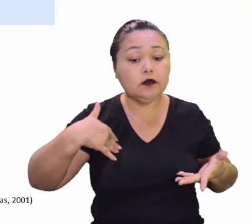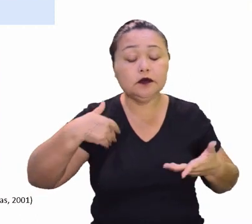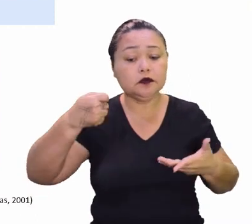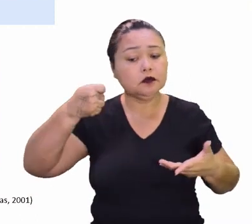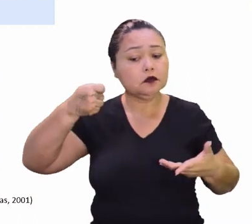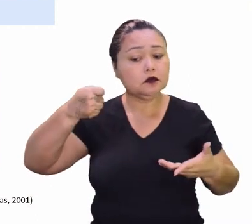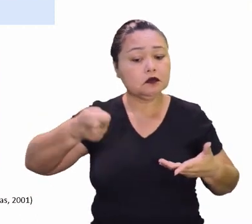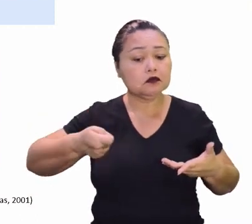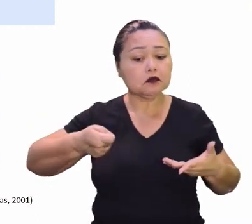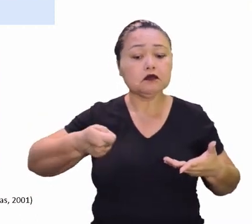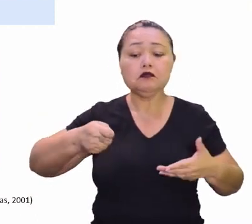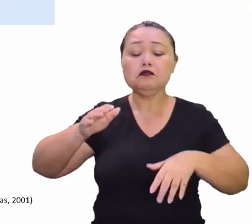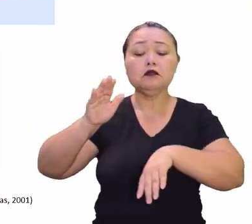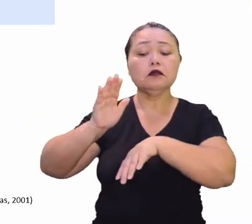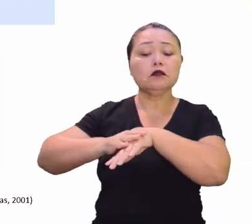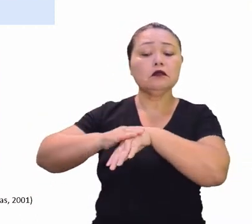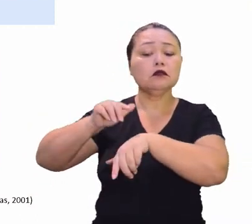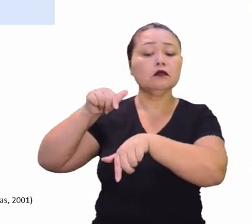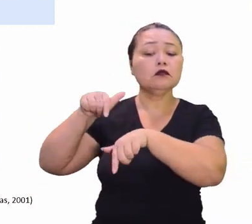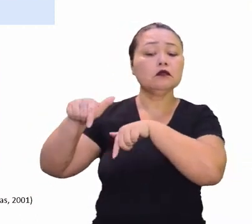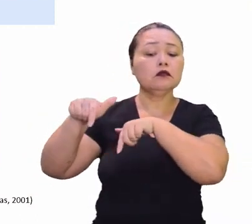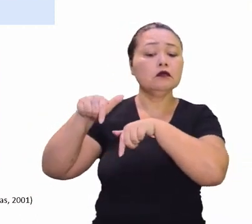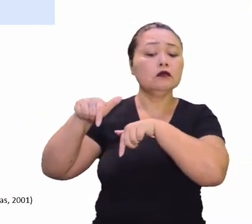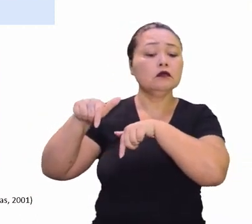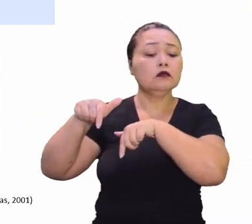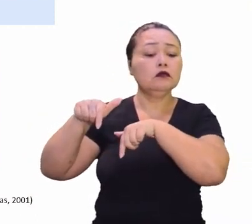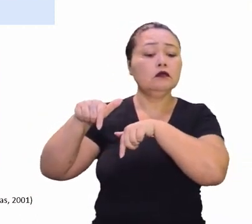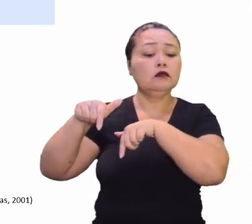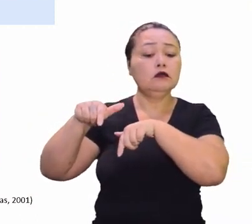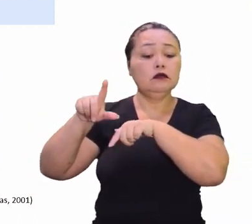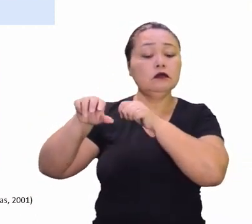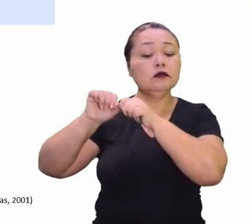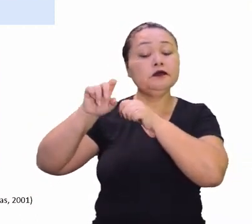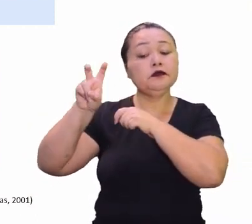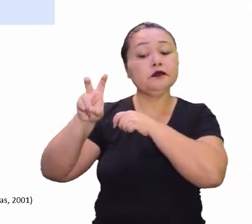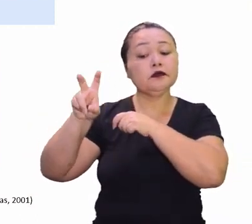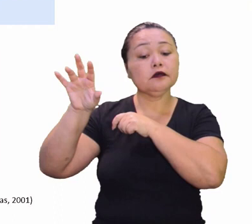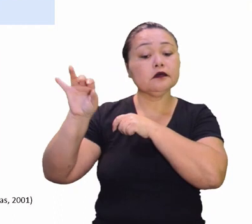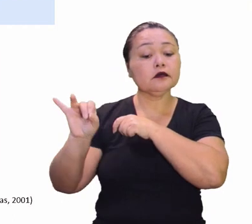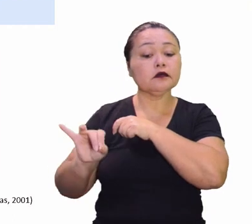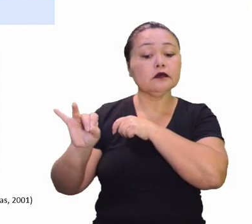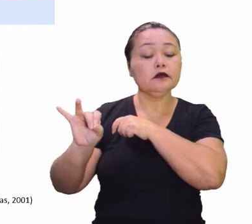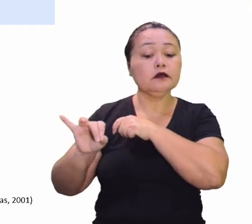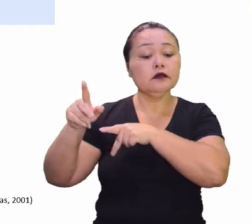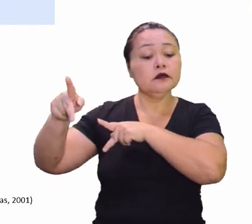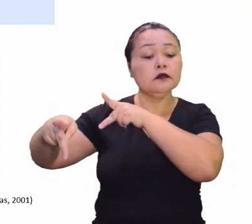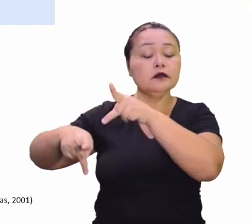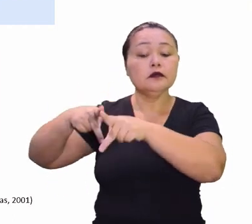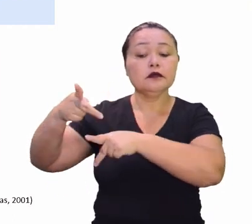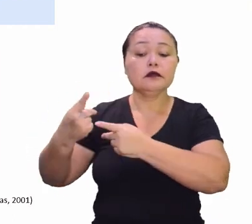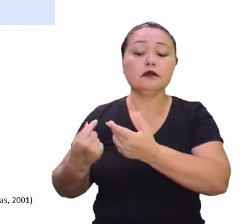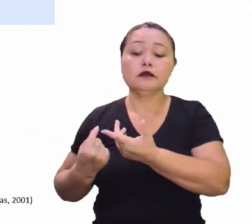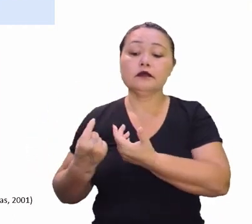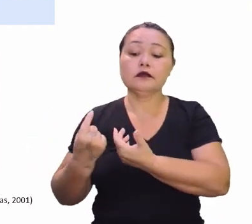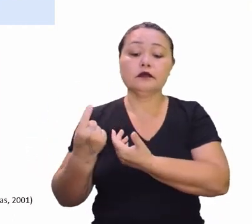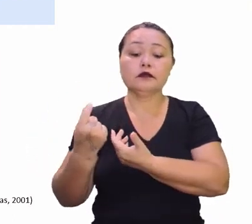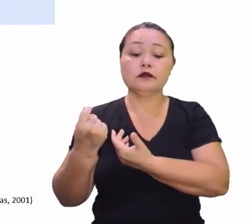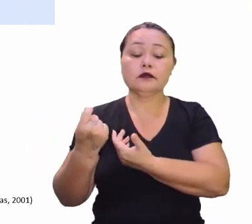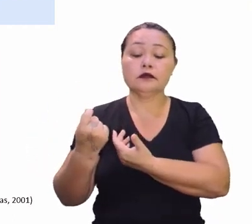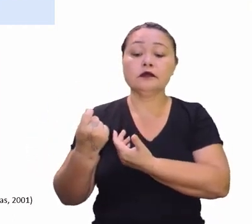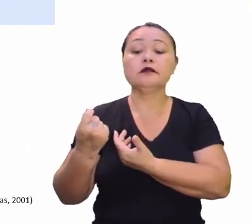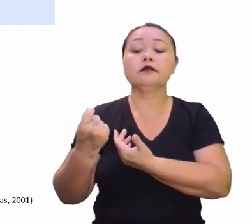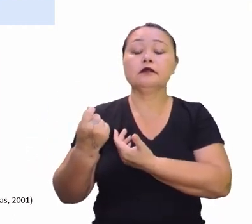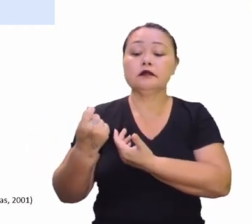grande a exigência da mão de obra, absorvendo praticamente 50% da população